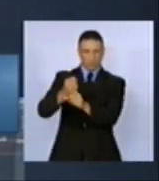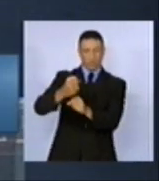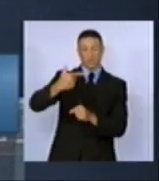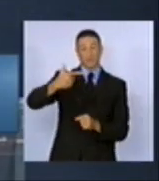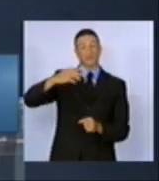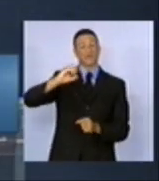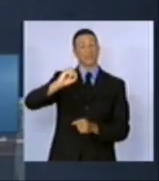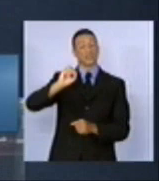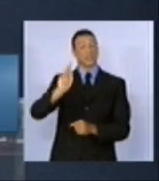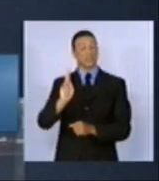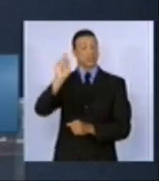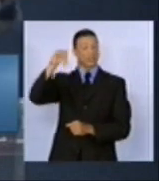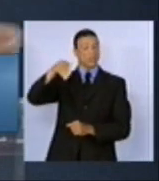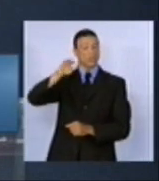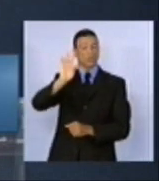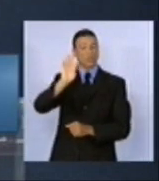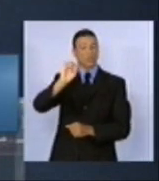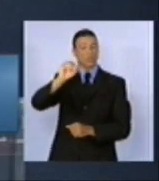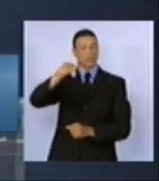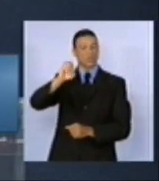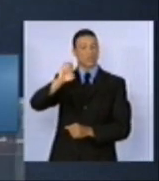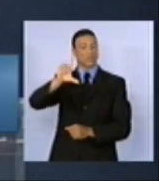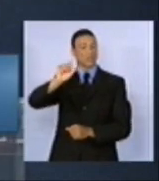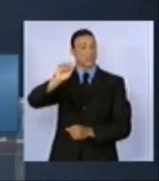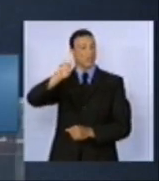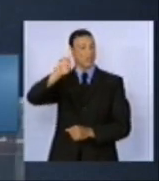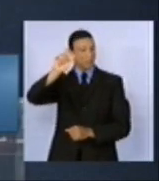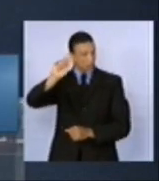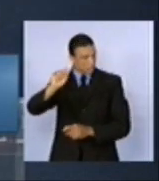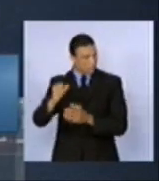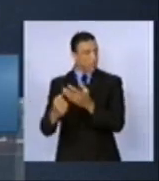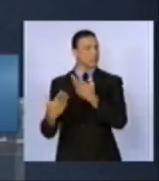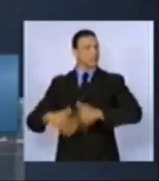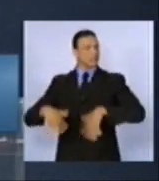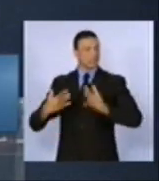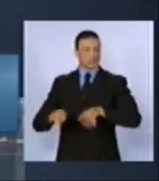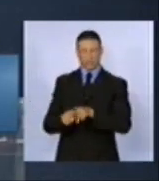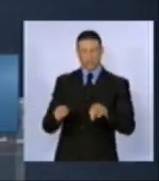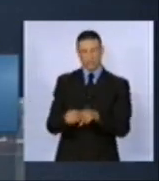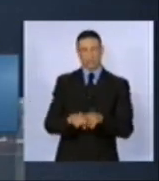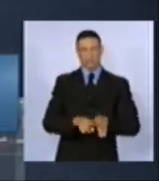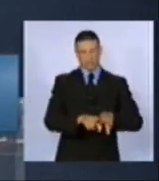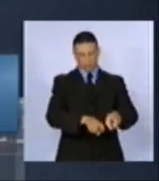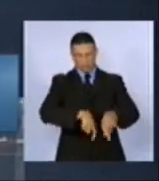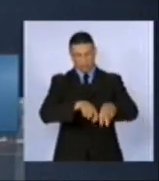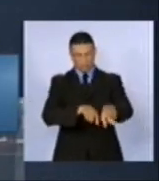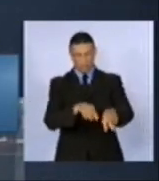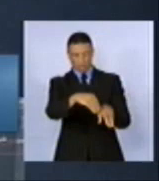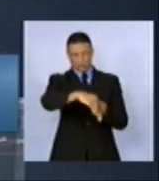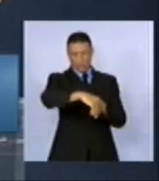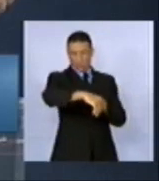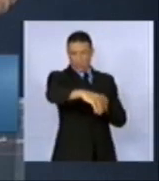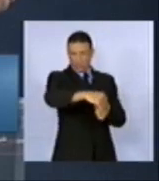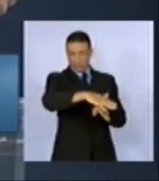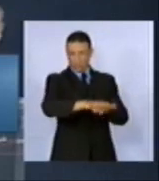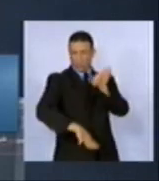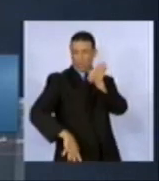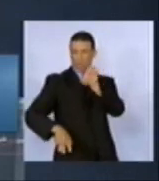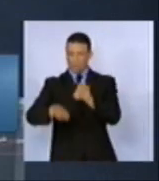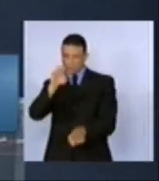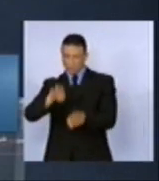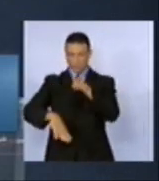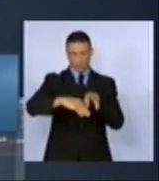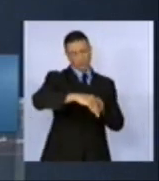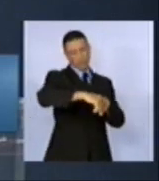problema se isso os máquinas T passar nos solos depende do tipo do solo que não vou entrar em detalhes nisso